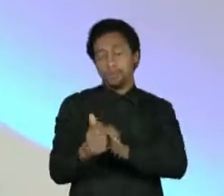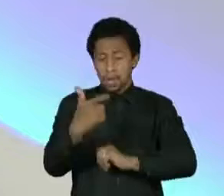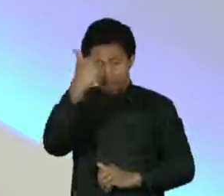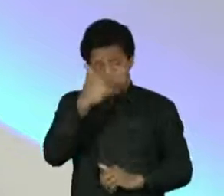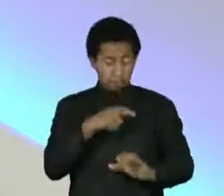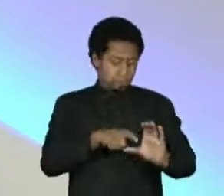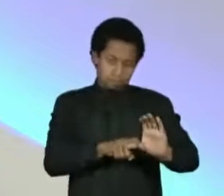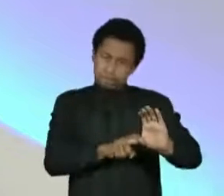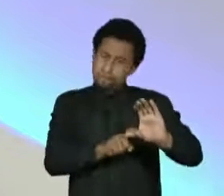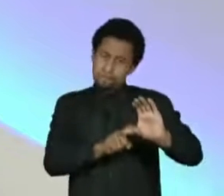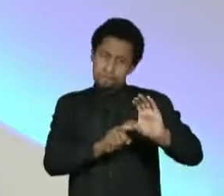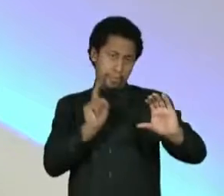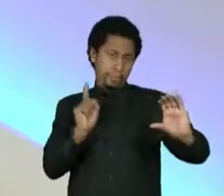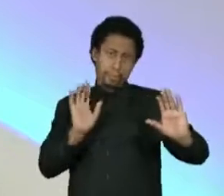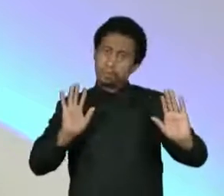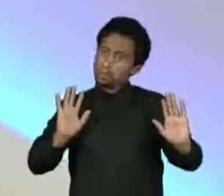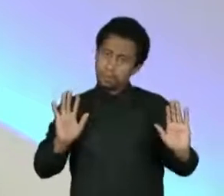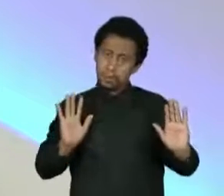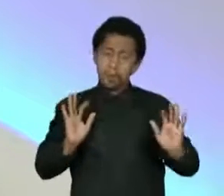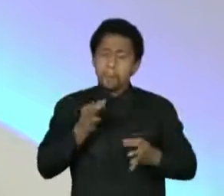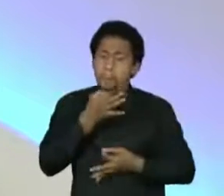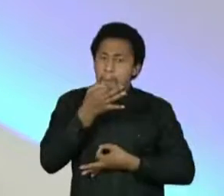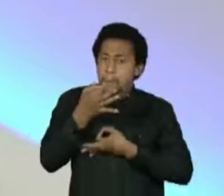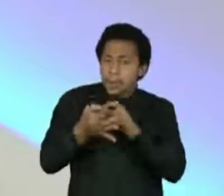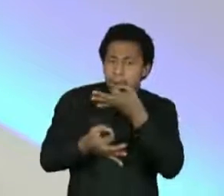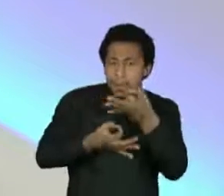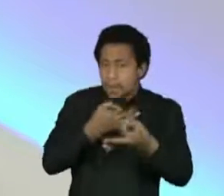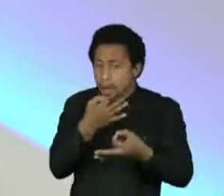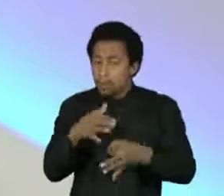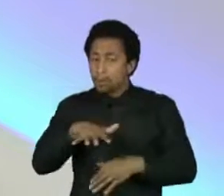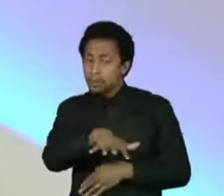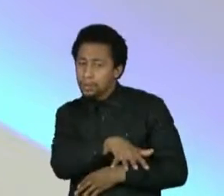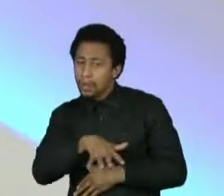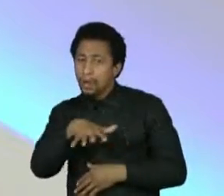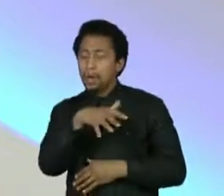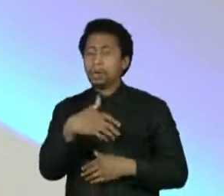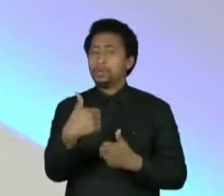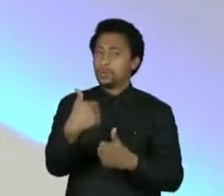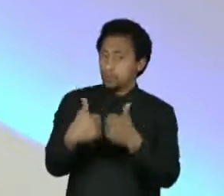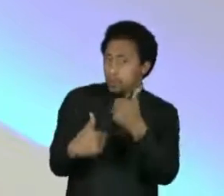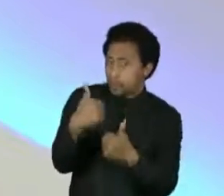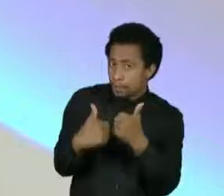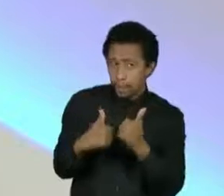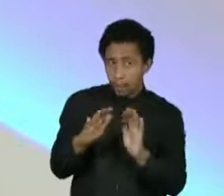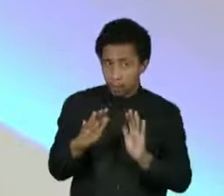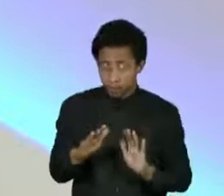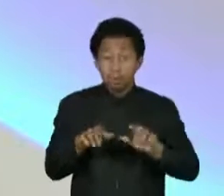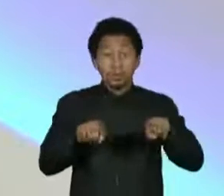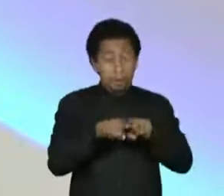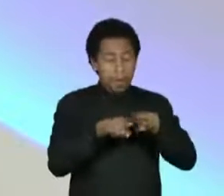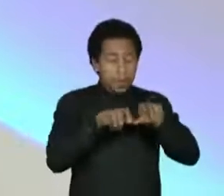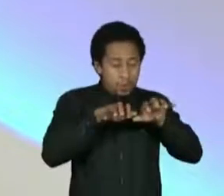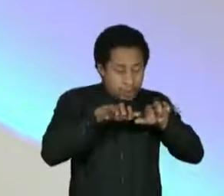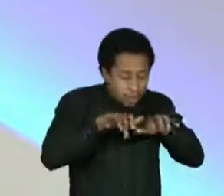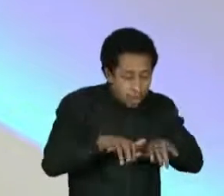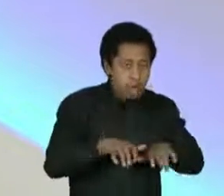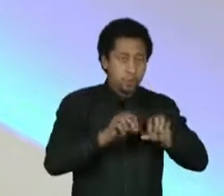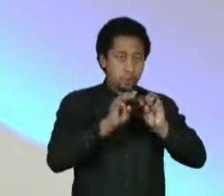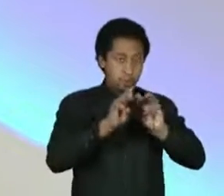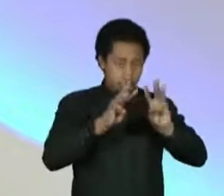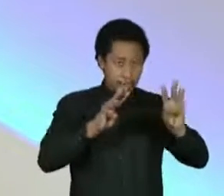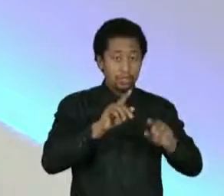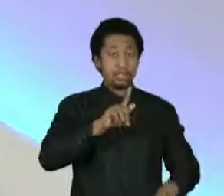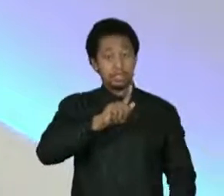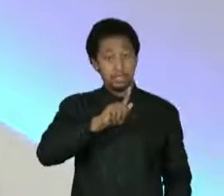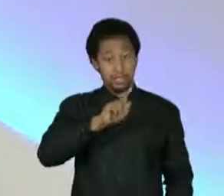totalmente independente. Eu sou um comentarista de futebol e um colunista do GE.com,